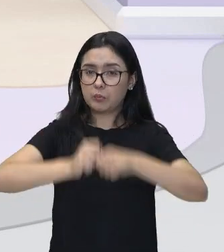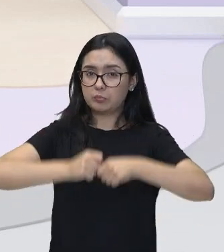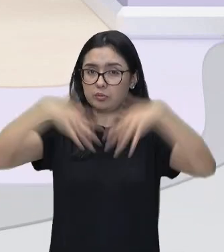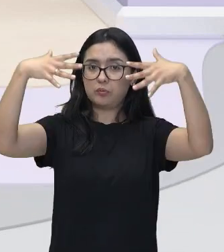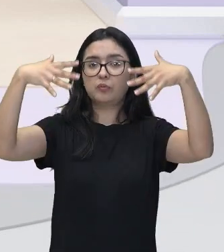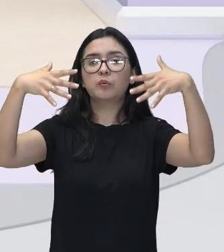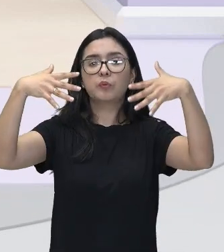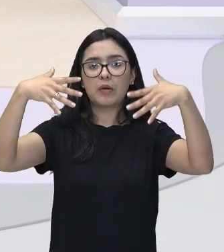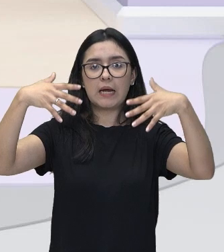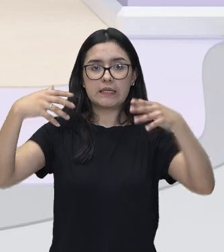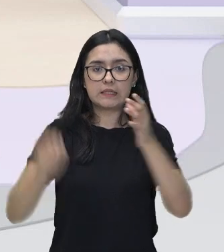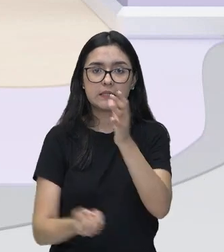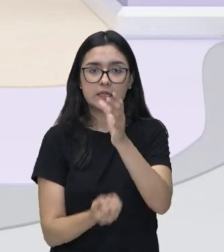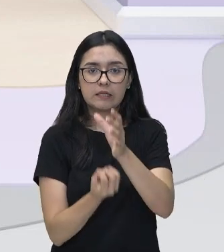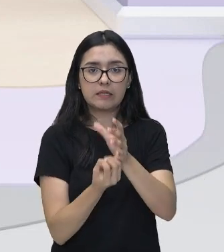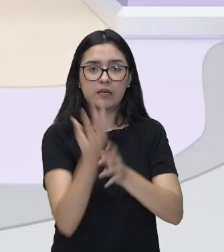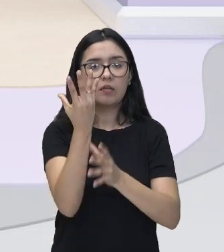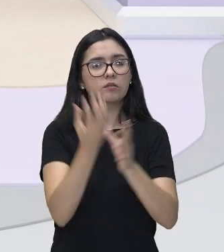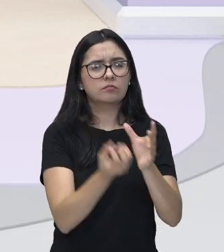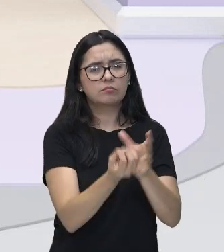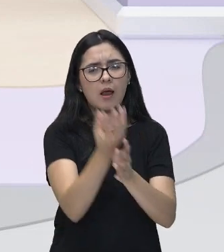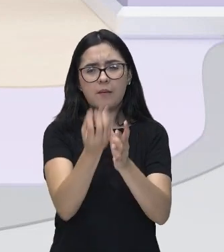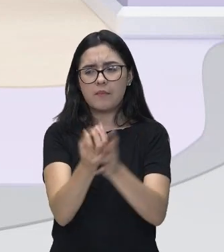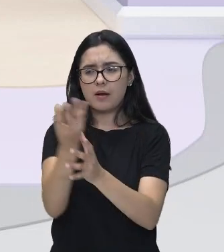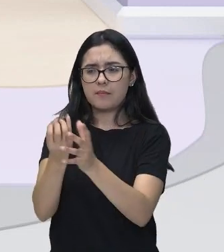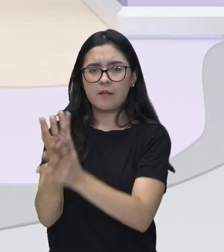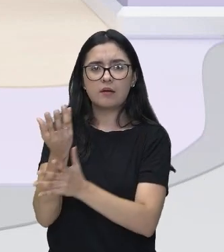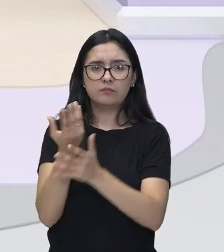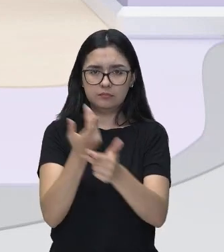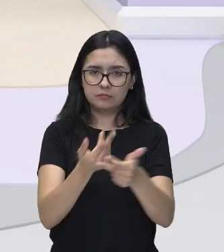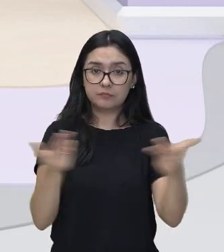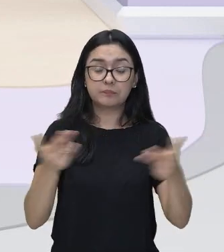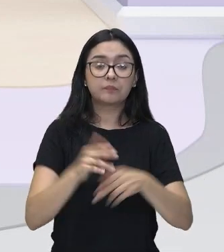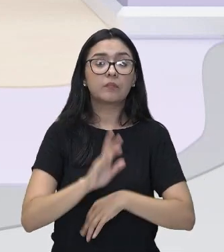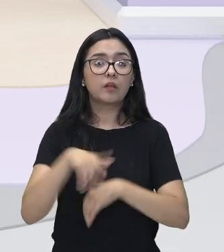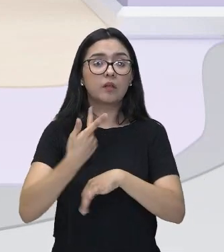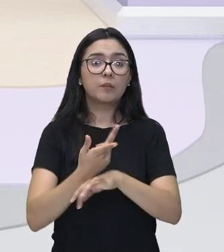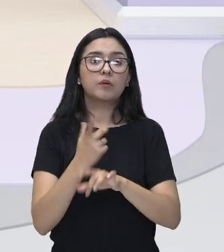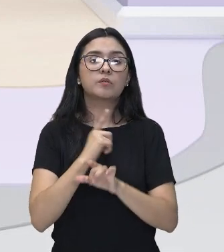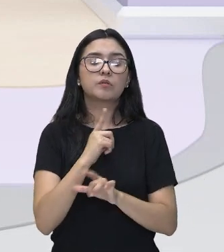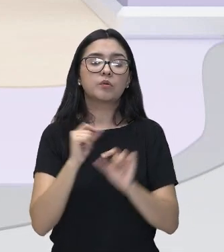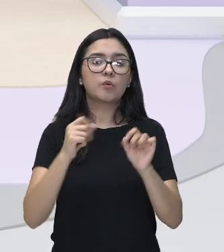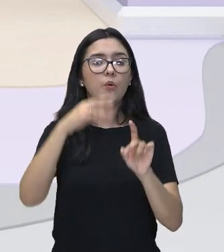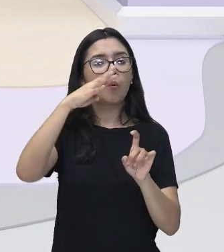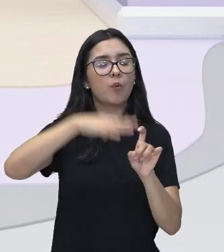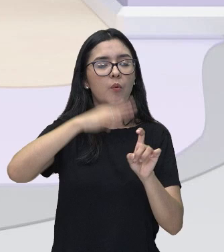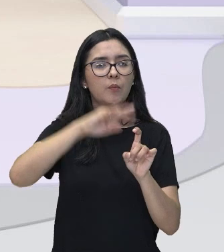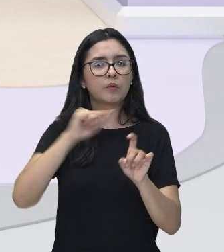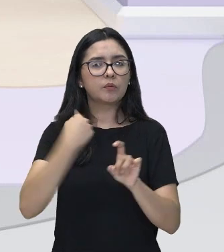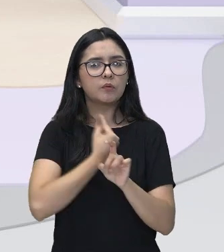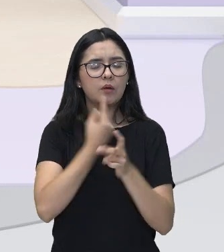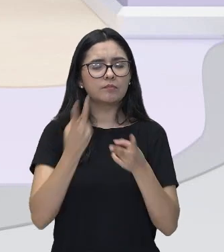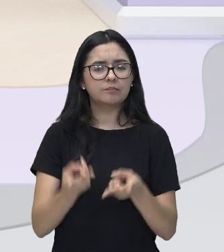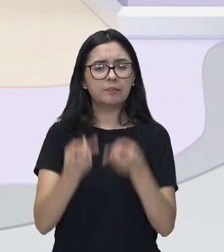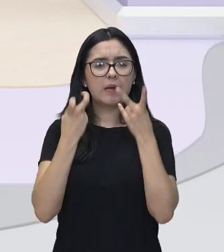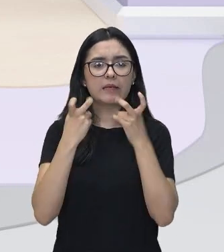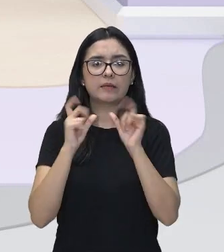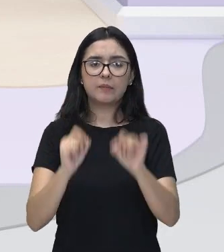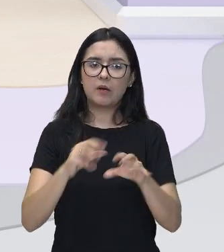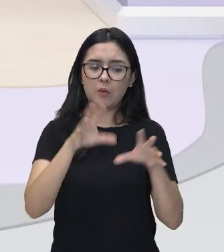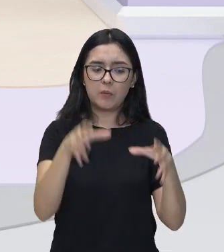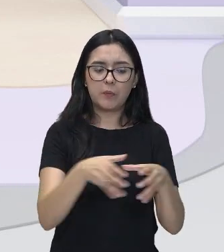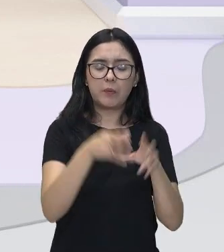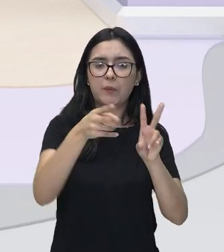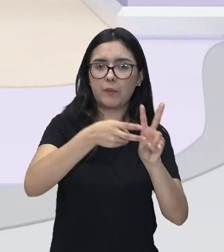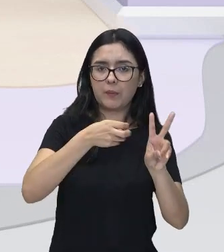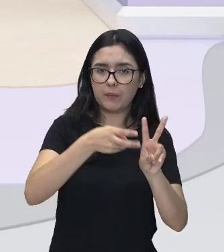da criação. As coisas começam a existir. Logo, o mito nos ajuda a perceber como este povo